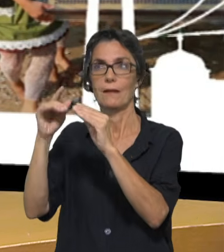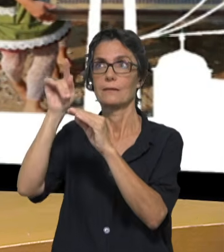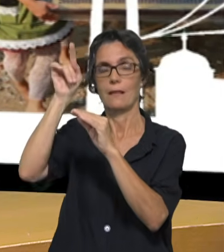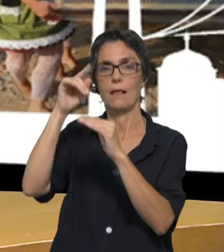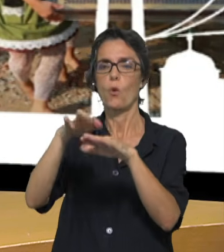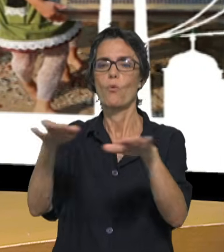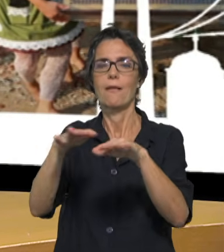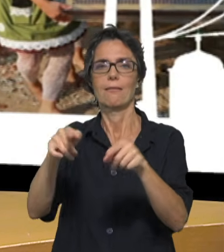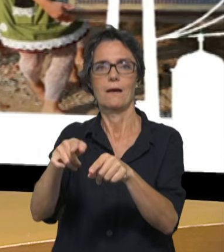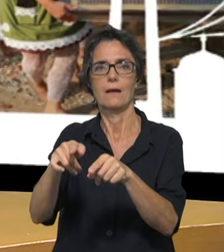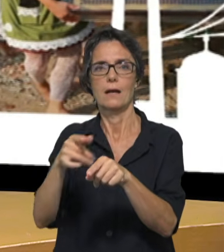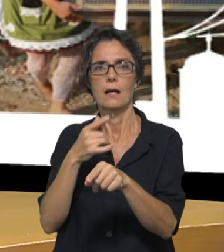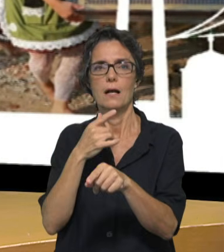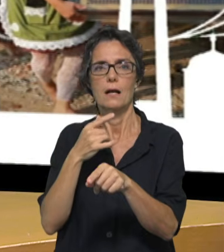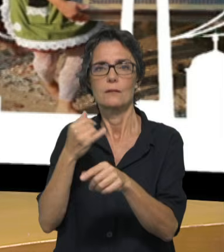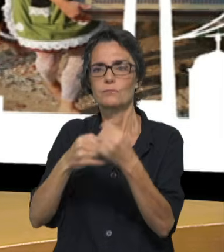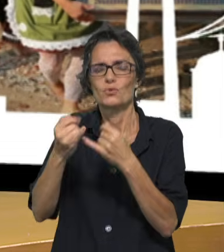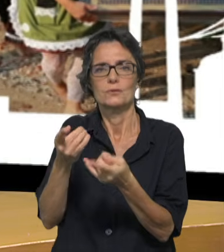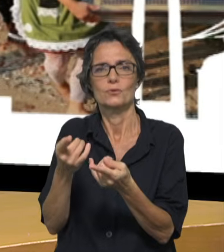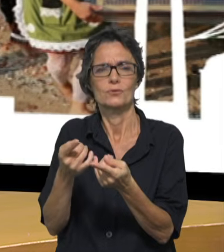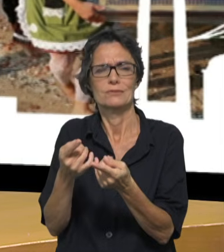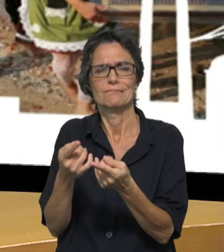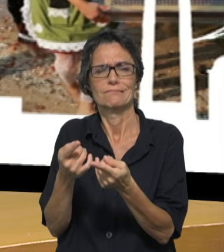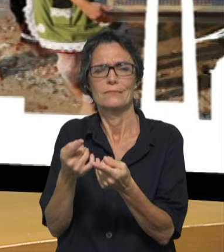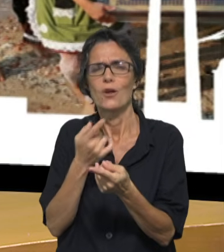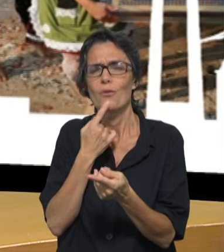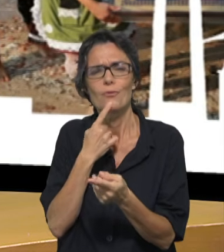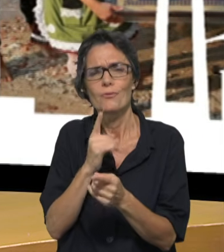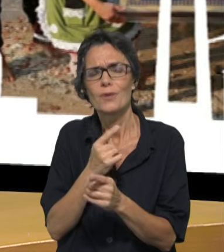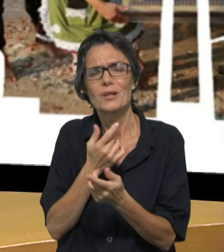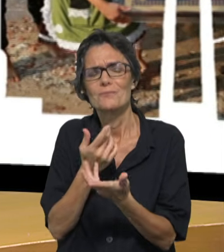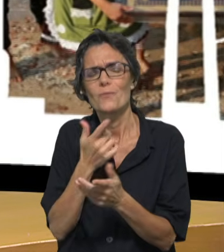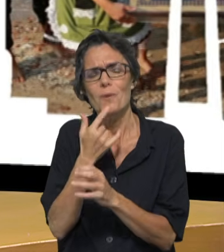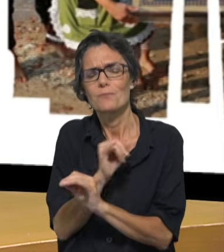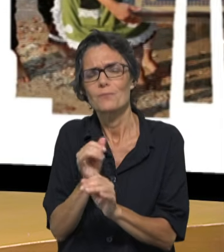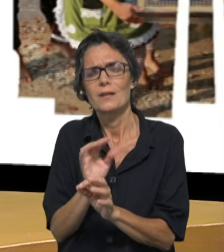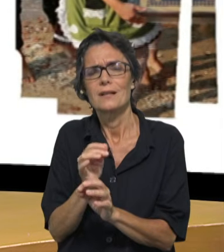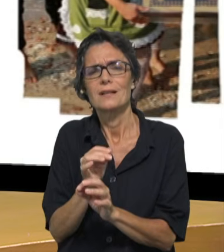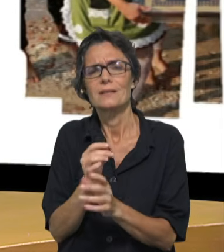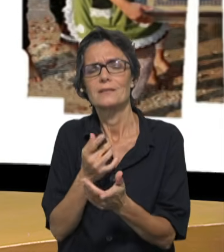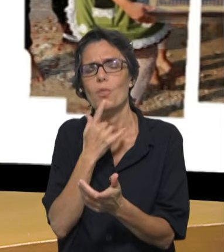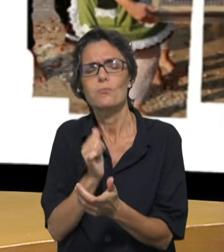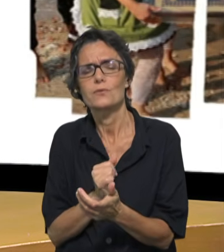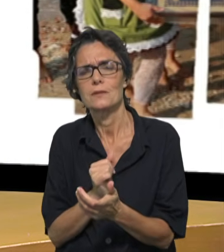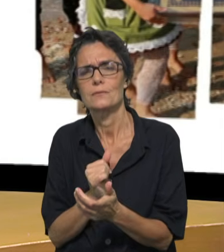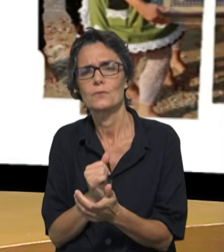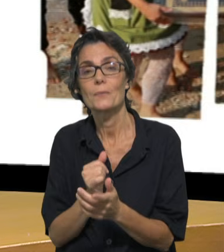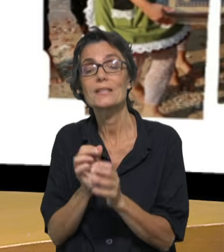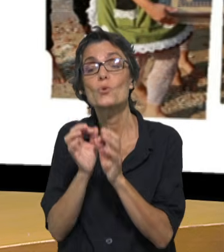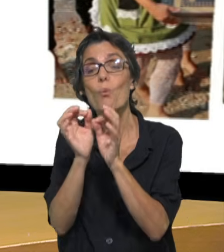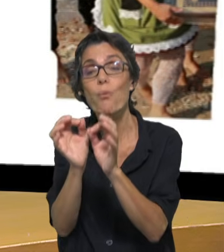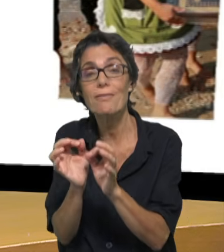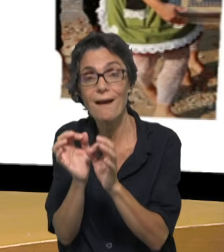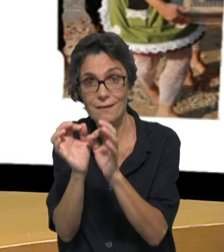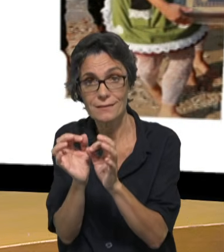altares, simplesmente porque isso não é preservar. Isso é repintar e em